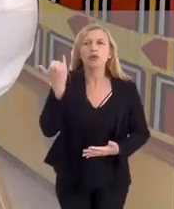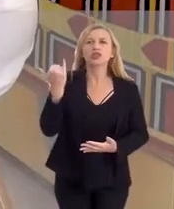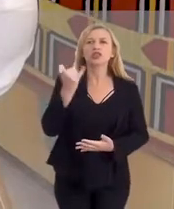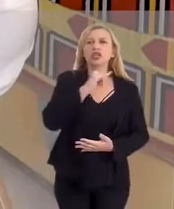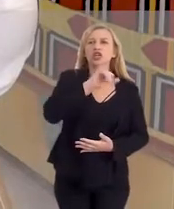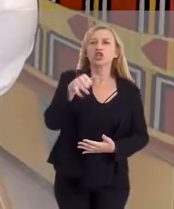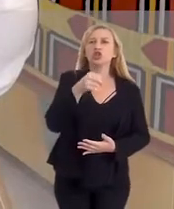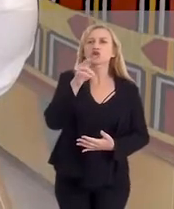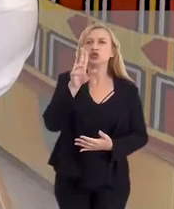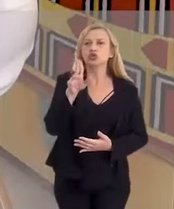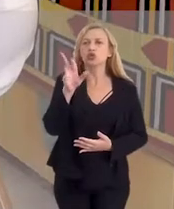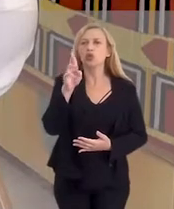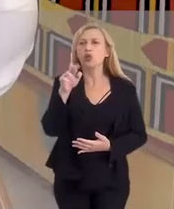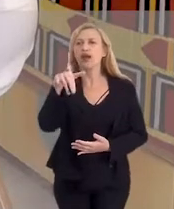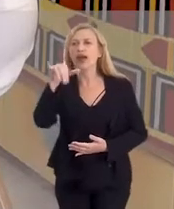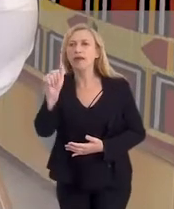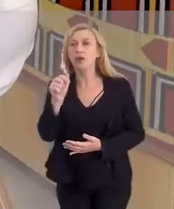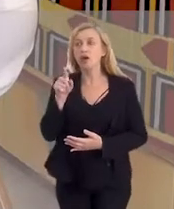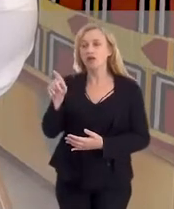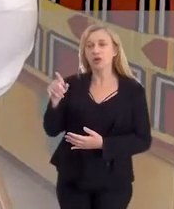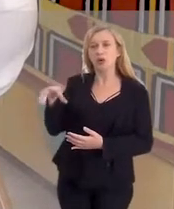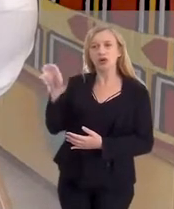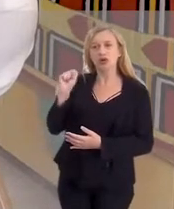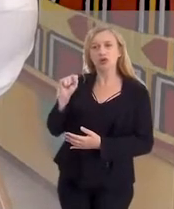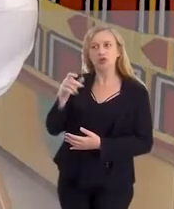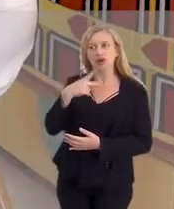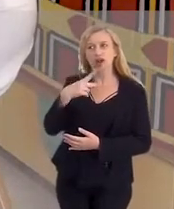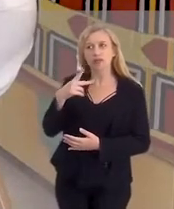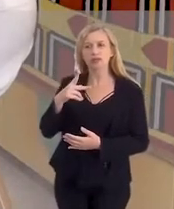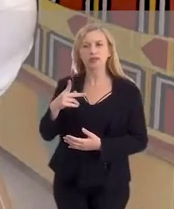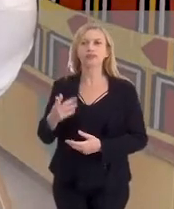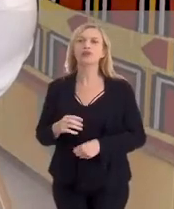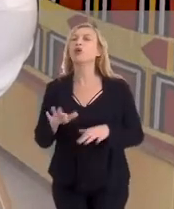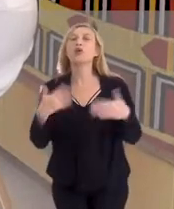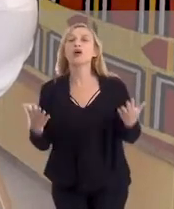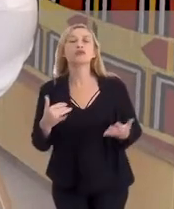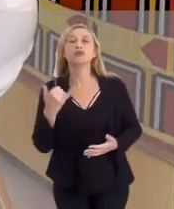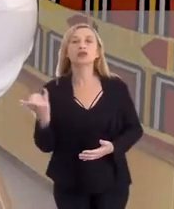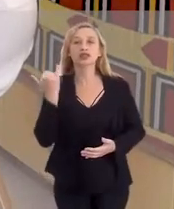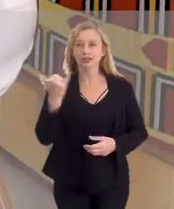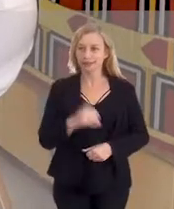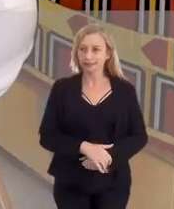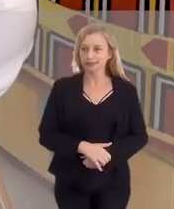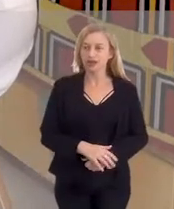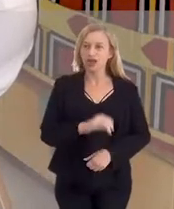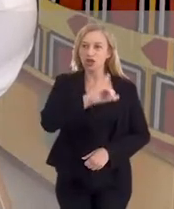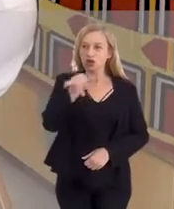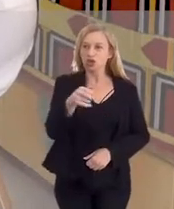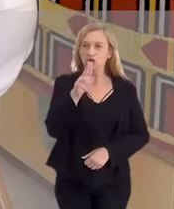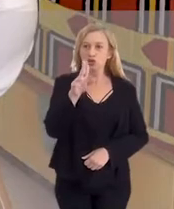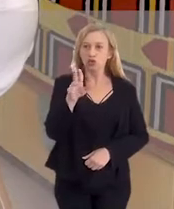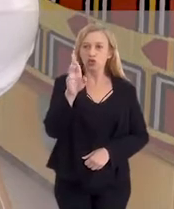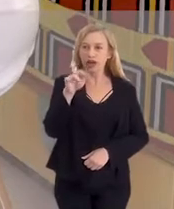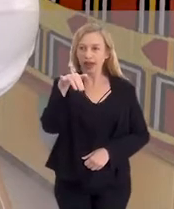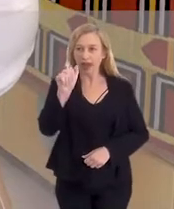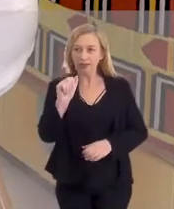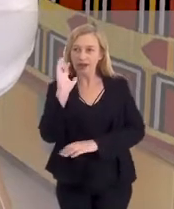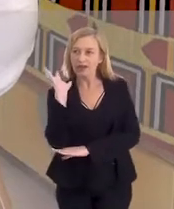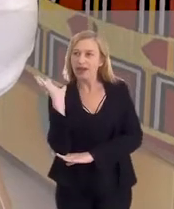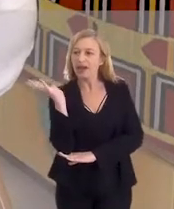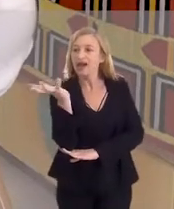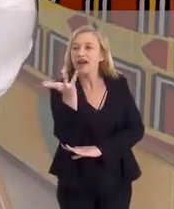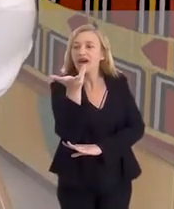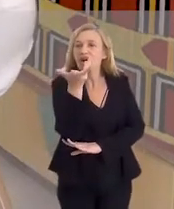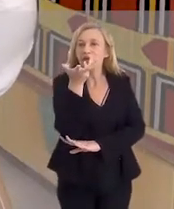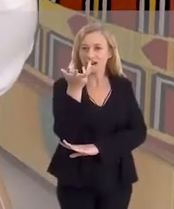qual é a importância da Jurema? Porque eu vejo vocês falarem muito na Jurema. Qual é a importância? A Jurema é a